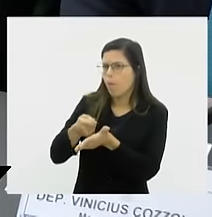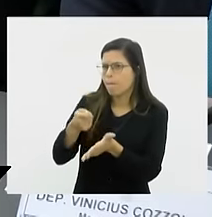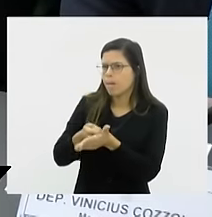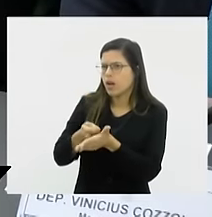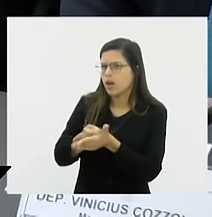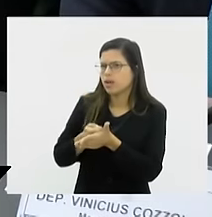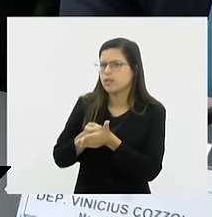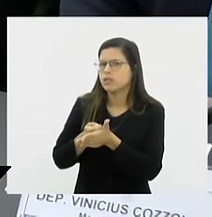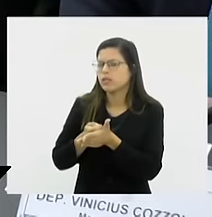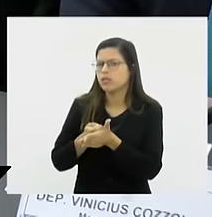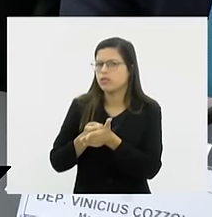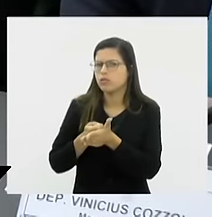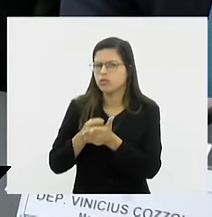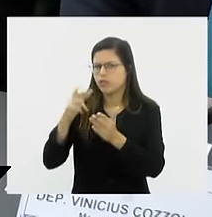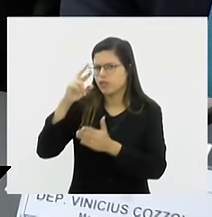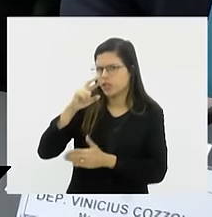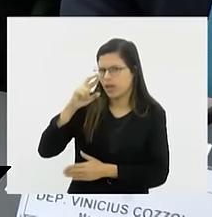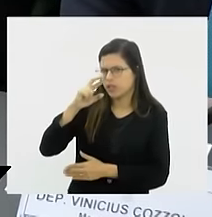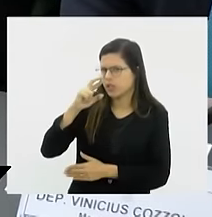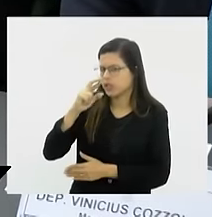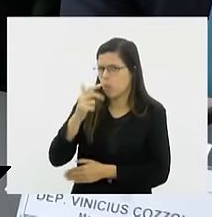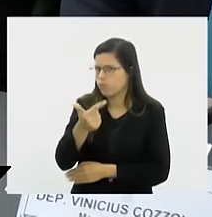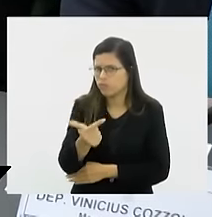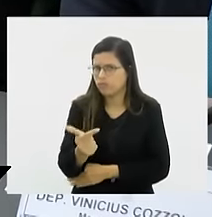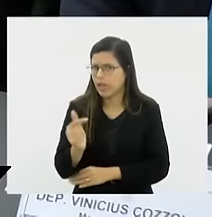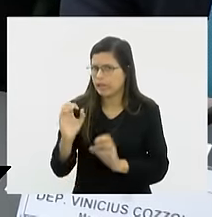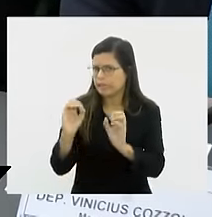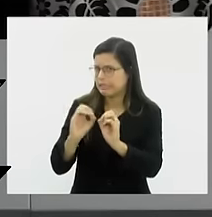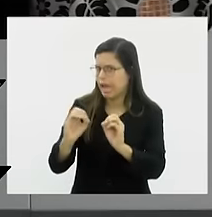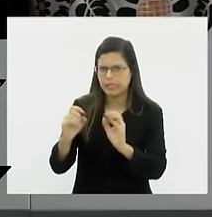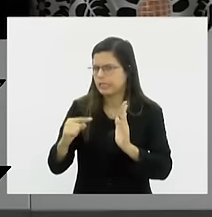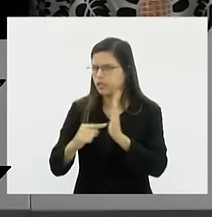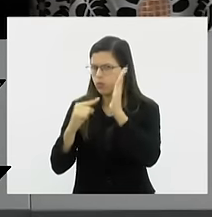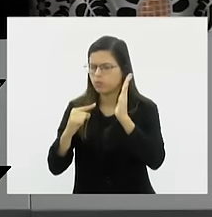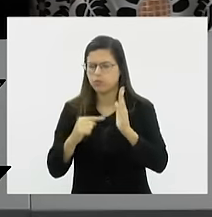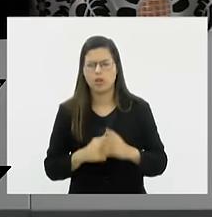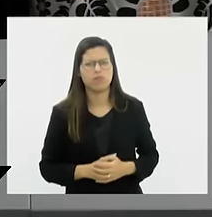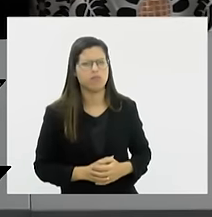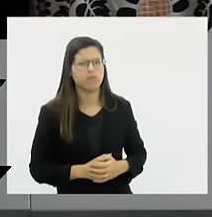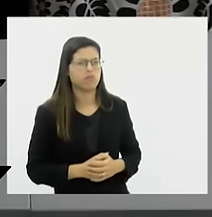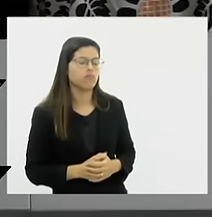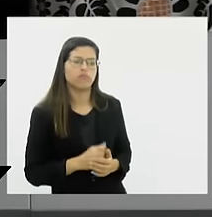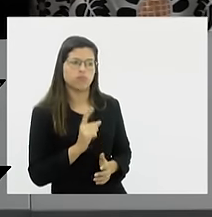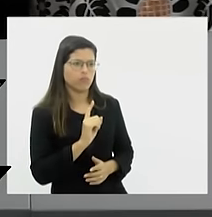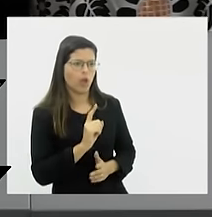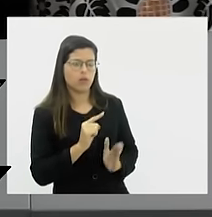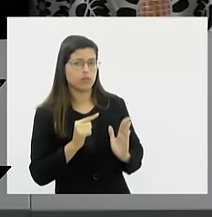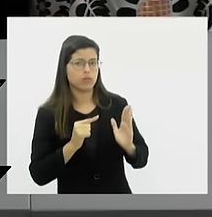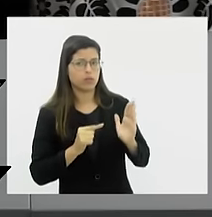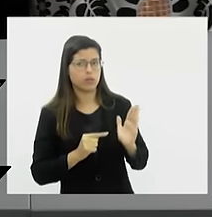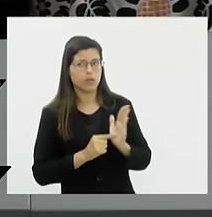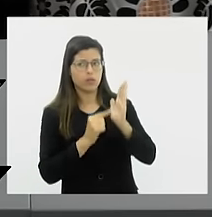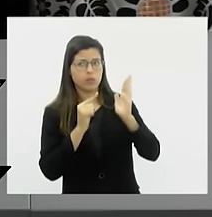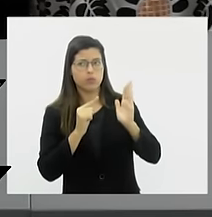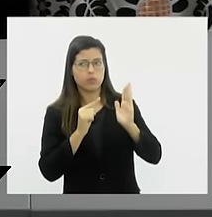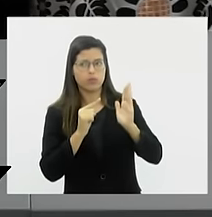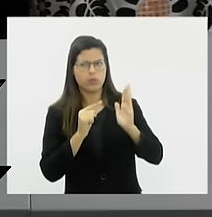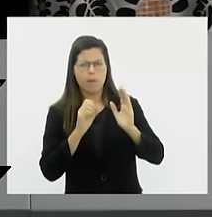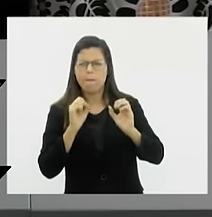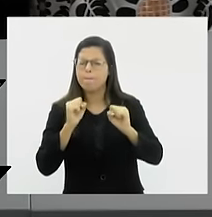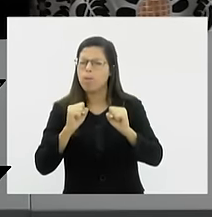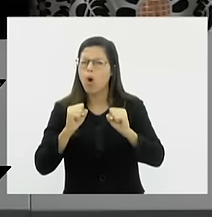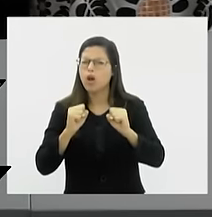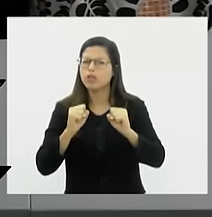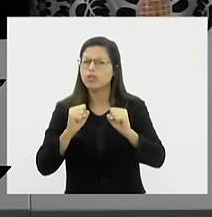de fiscalização? O senhor não tem nada na sua corregedoria? Não, denúncia sobre... O senhor poderia reformular